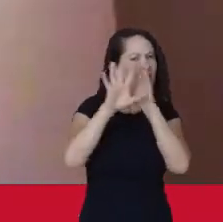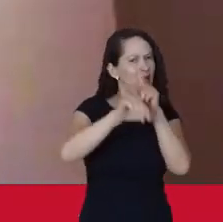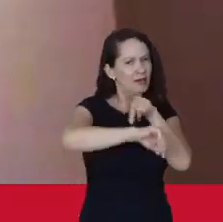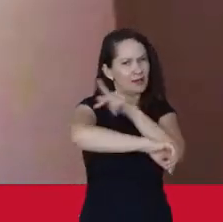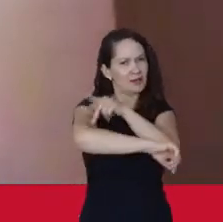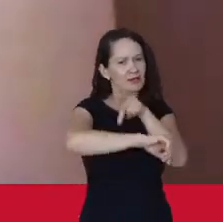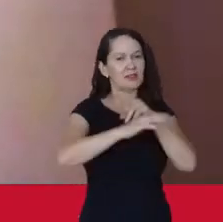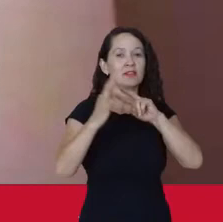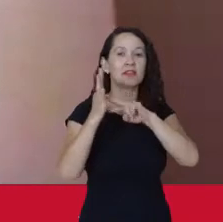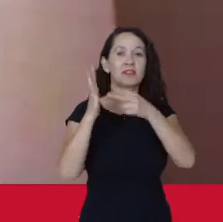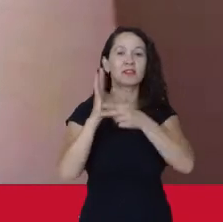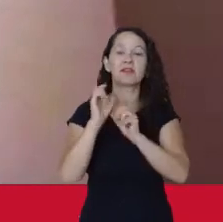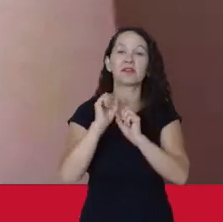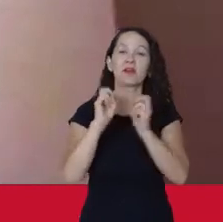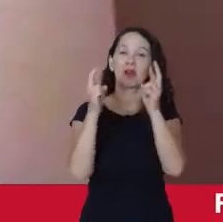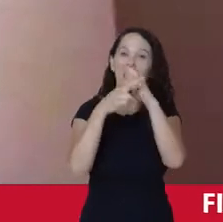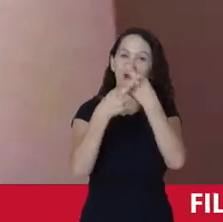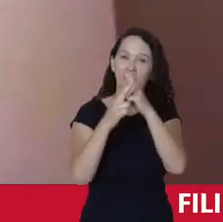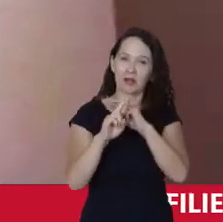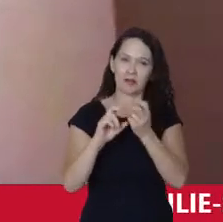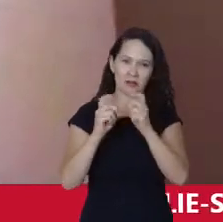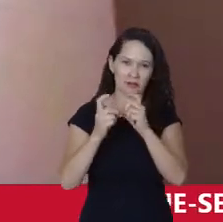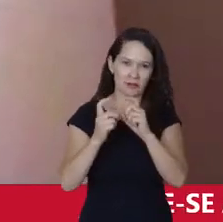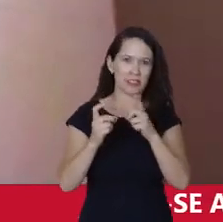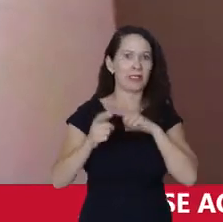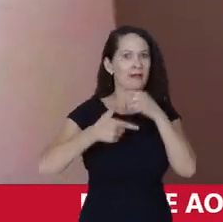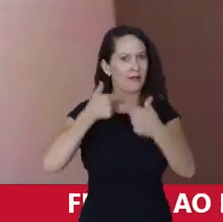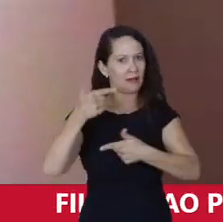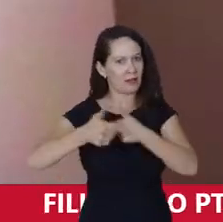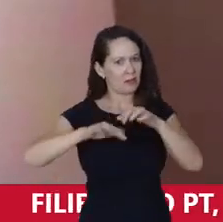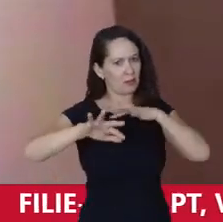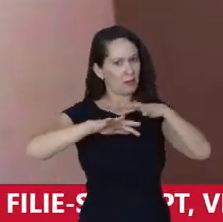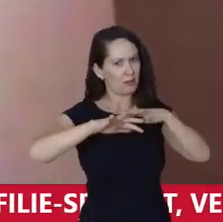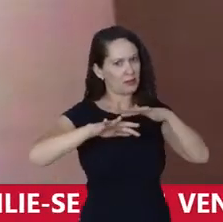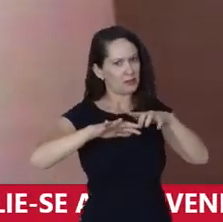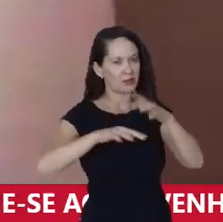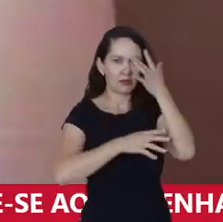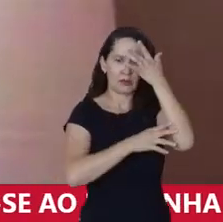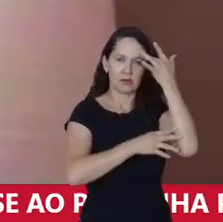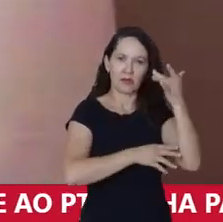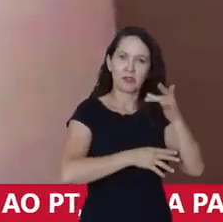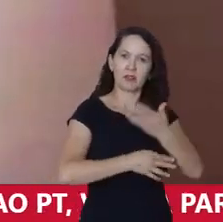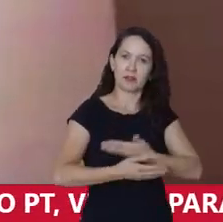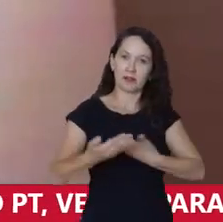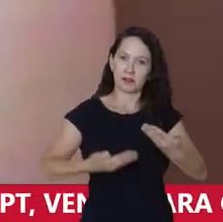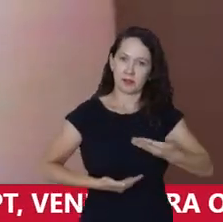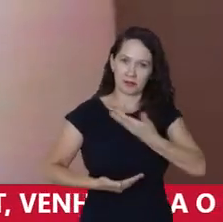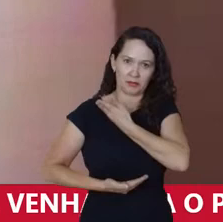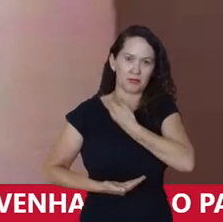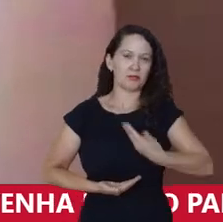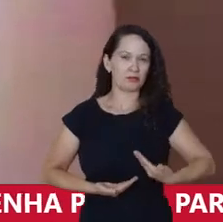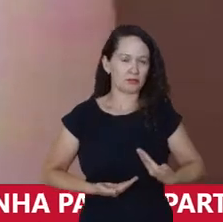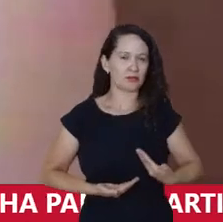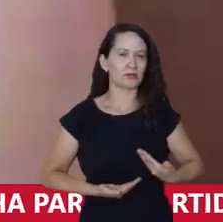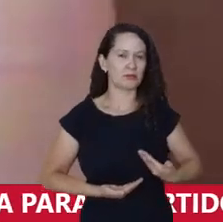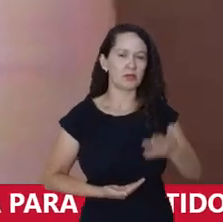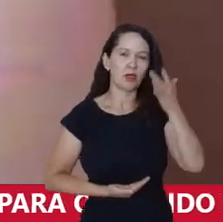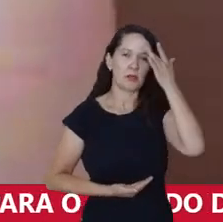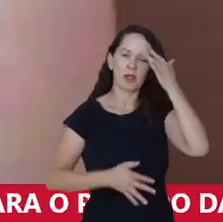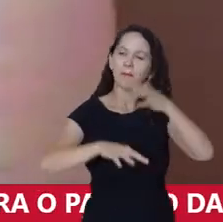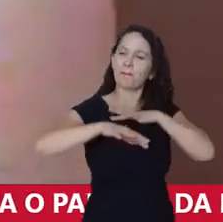que significa essa reforma. Então, a gente tem trabalhado na mobilização, amanhã os servidores públicos estarão,